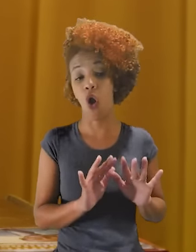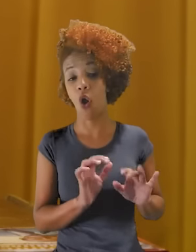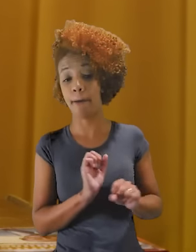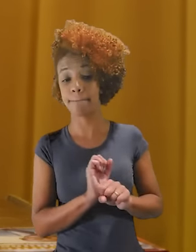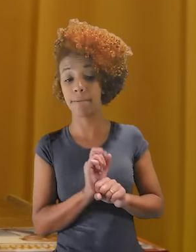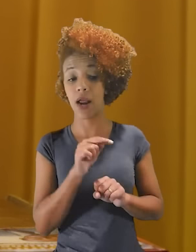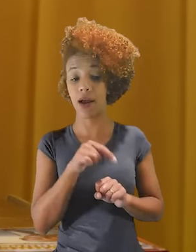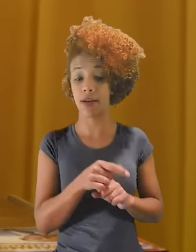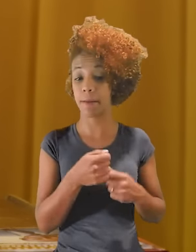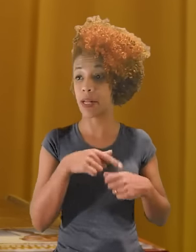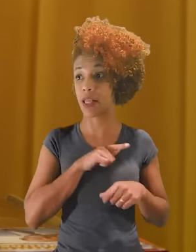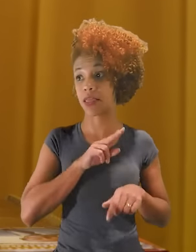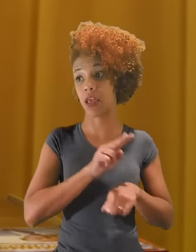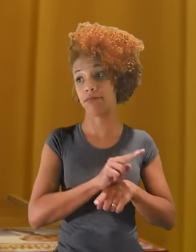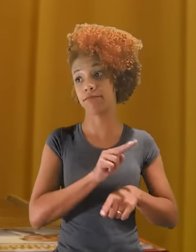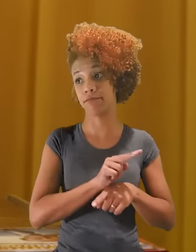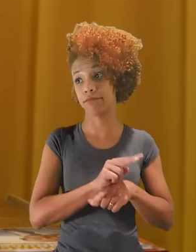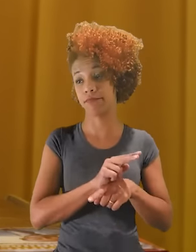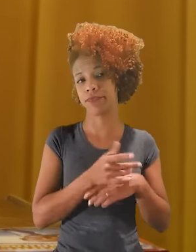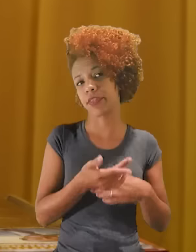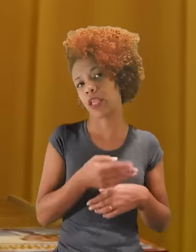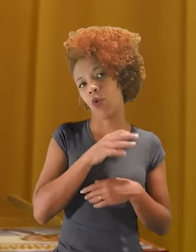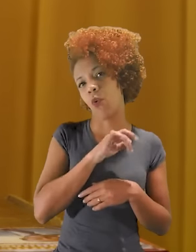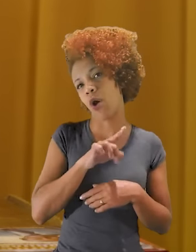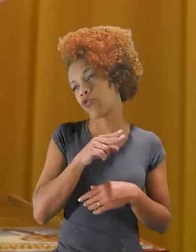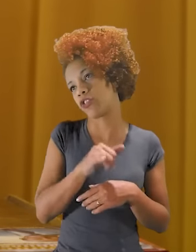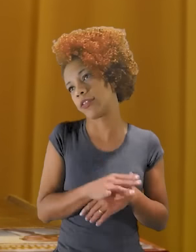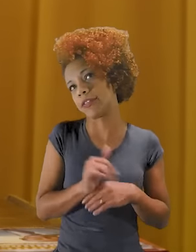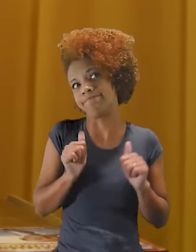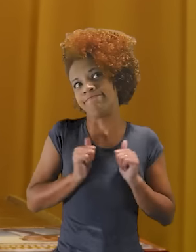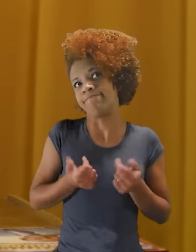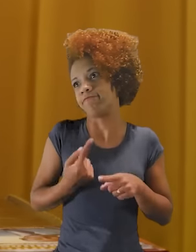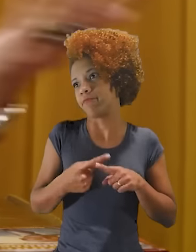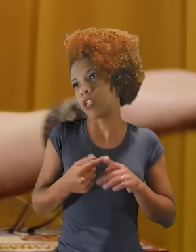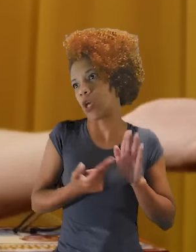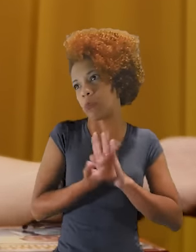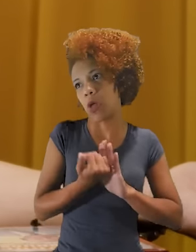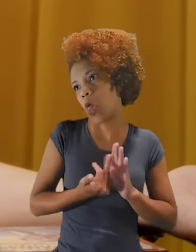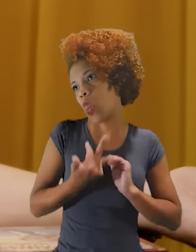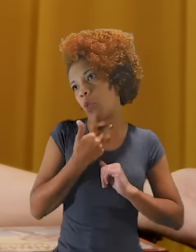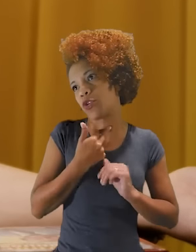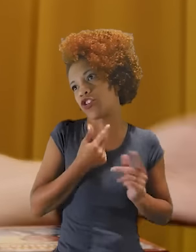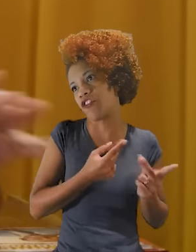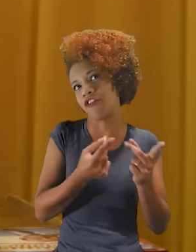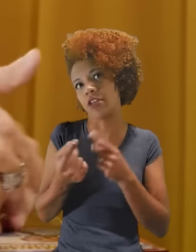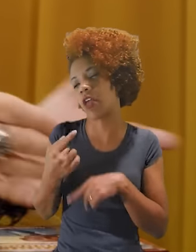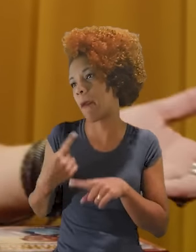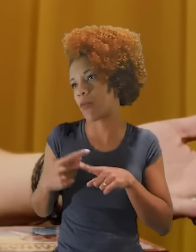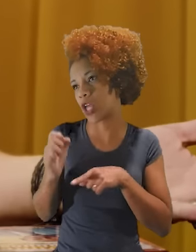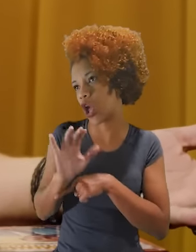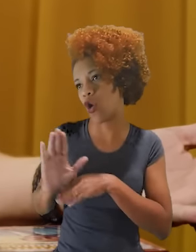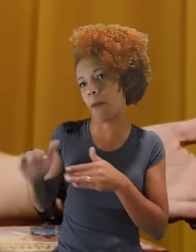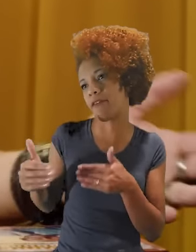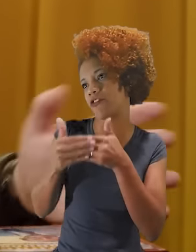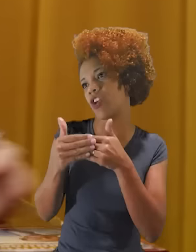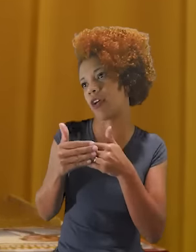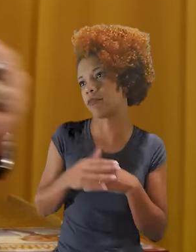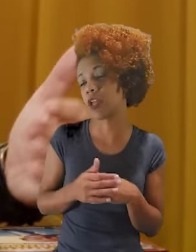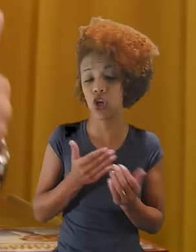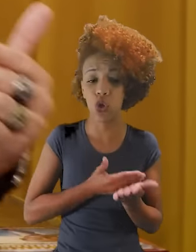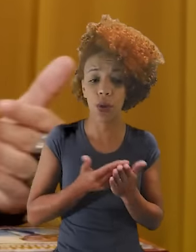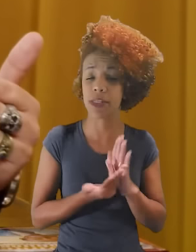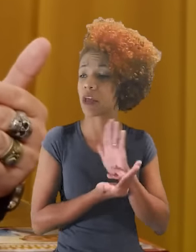opa, aqui a gente vai ter que tomar conta agora. E ó, o Disney também não tinha muito o que fazer, porque os desenhos você não podia vender mais pra fora, porque a Europa tava fechada. E aí